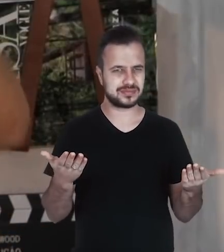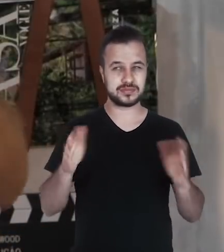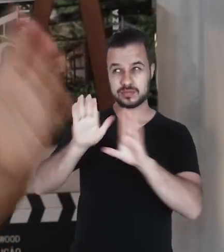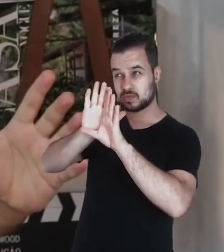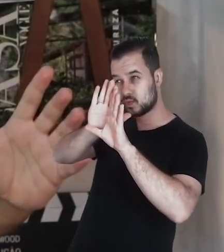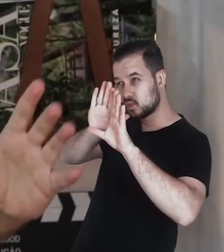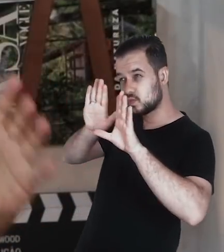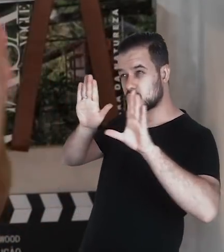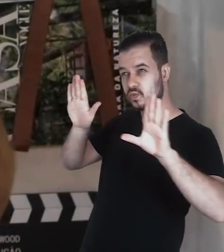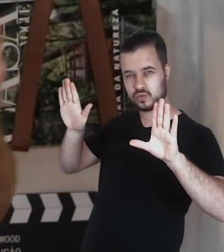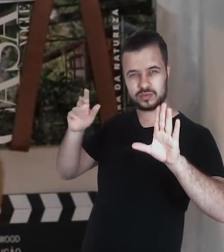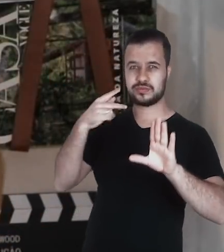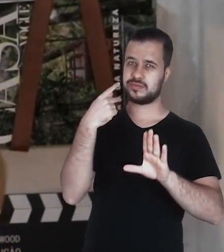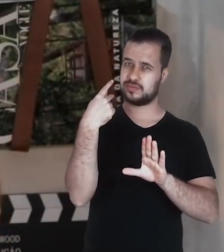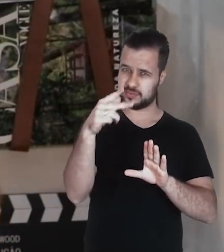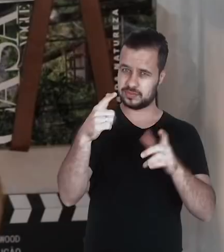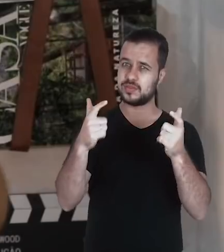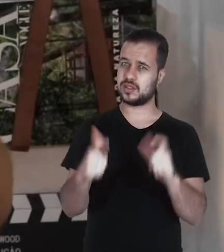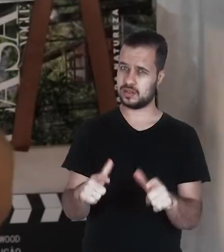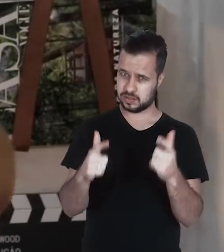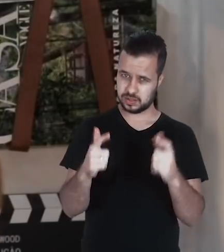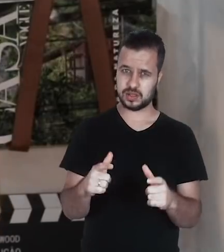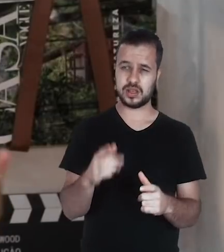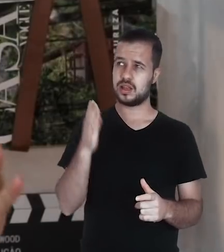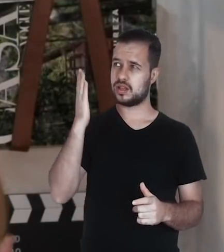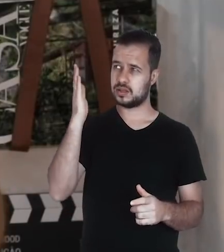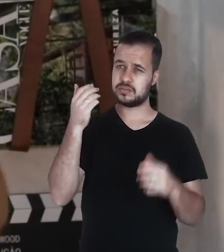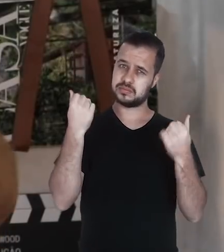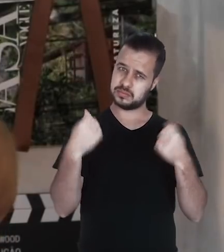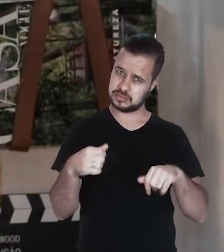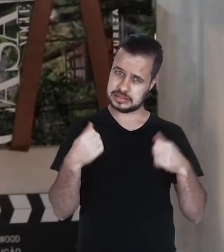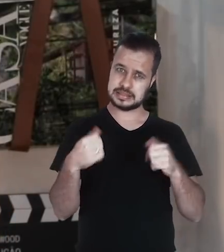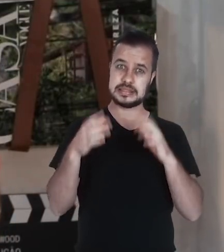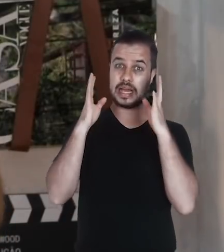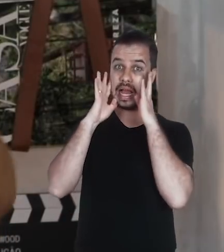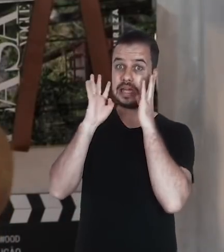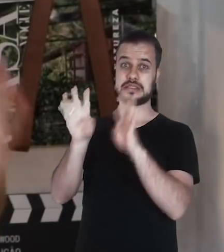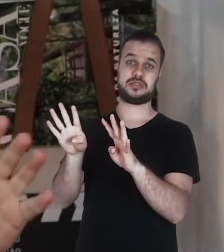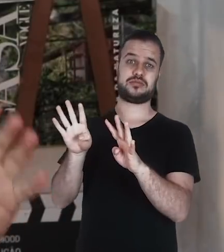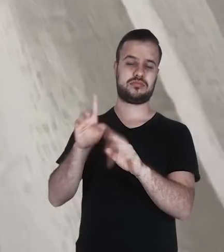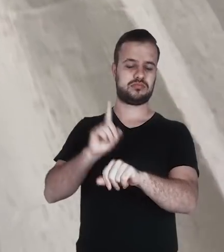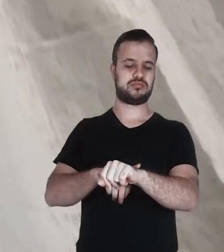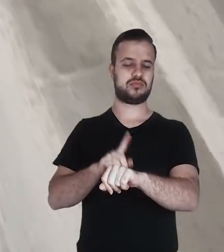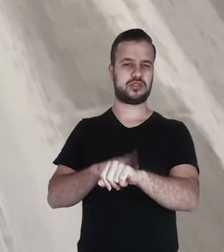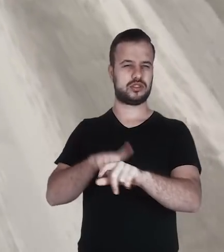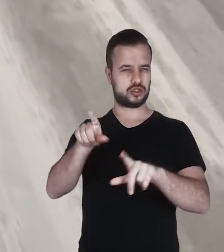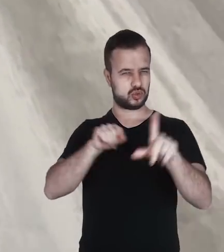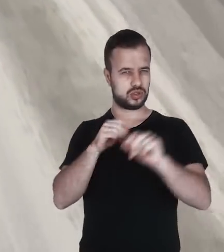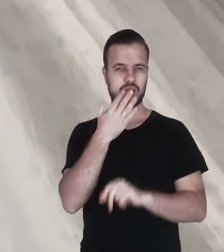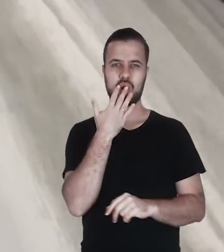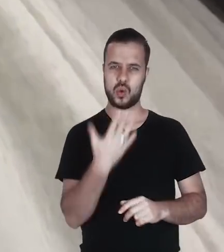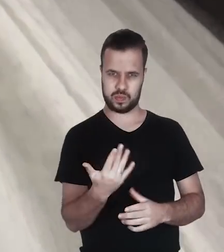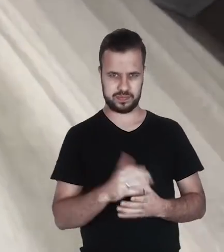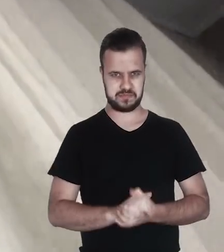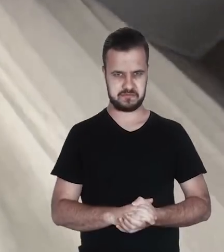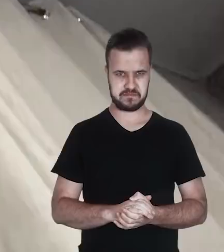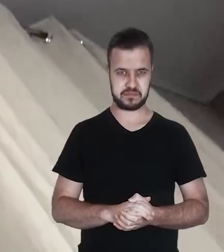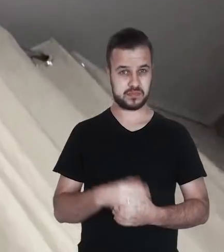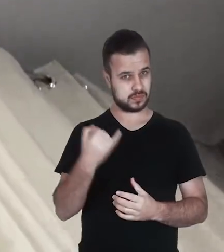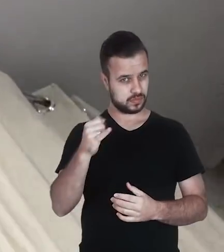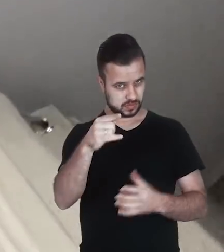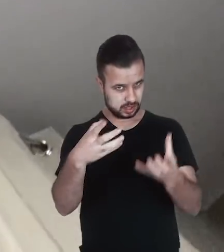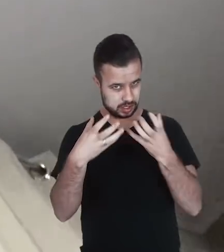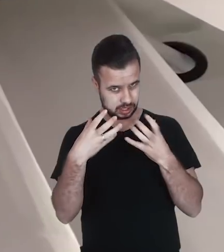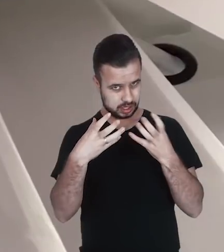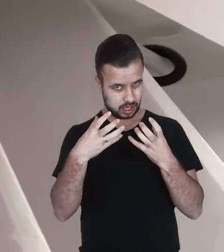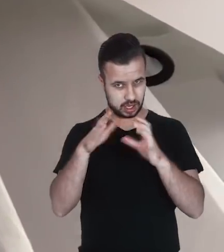uma grande parte da parede do seu ambiente, então esse é um item que você tem que ter muita atenção na hora de escolher as cores. Se você quiser que a